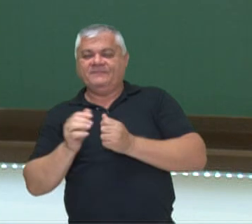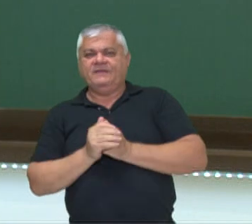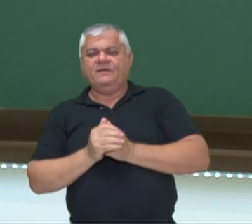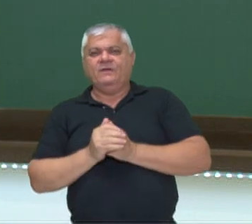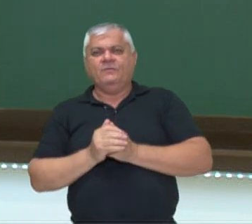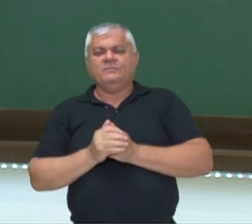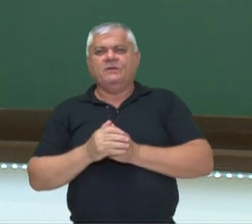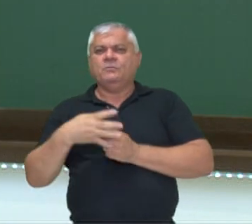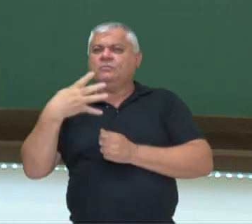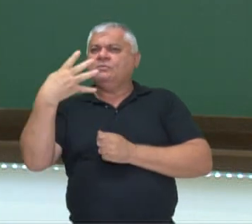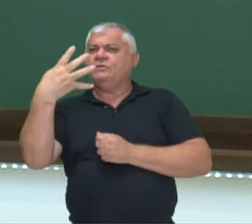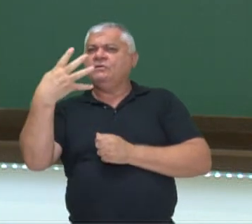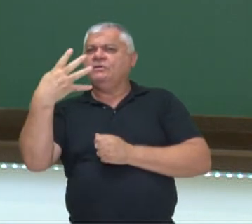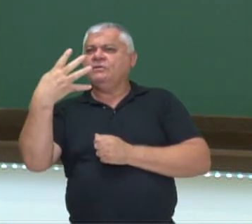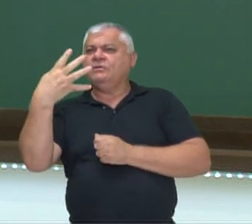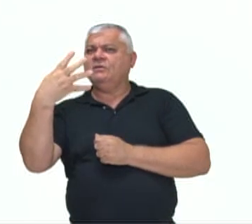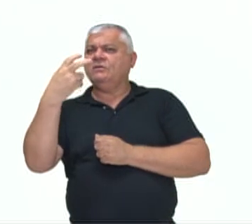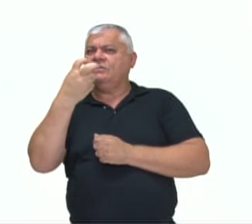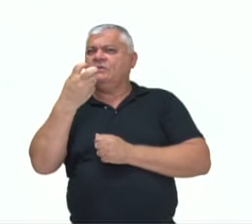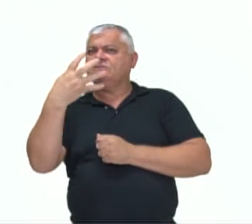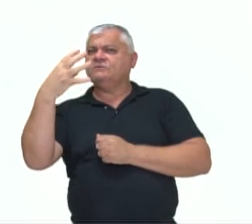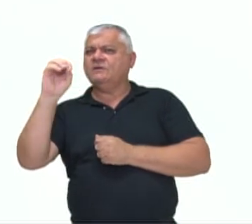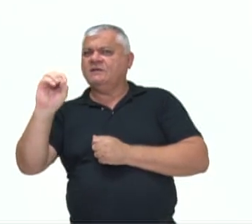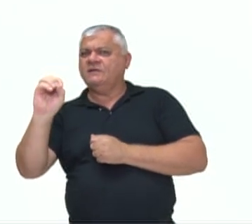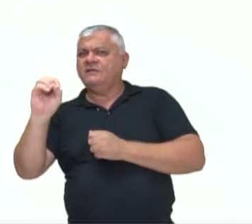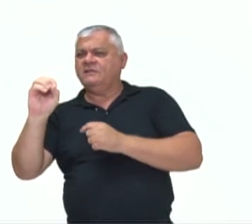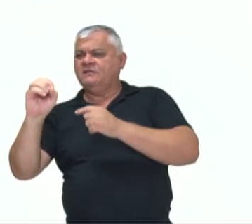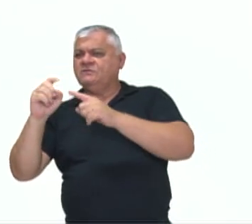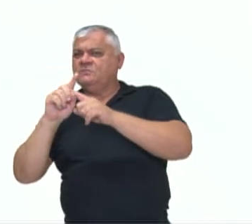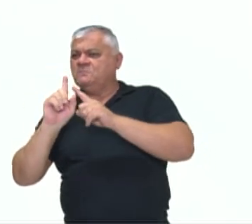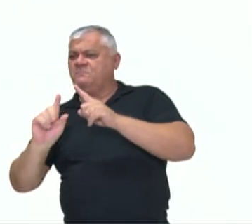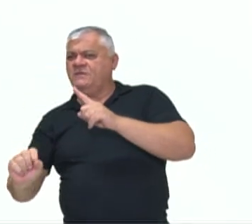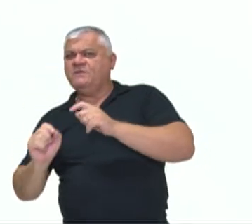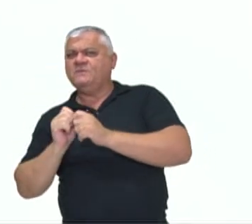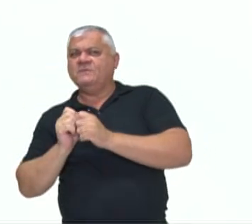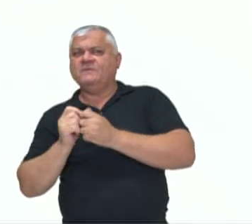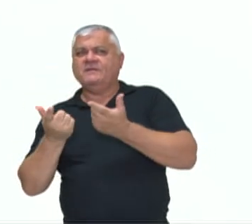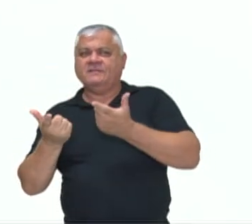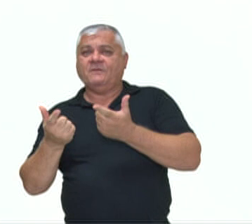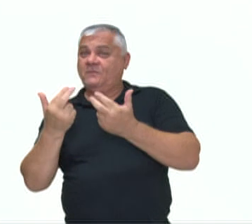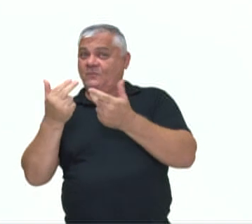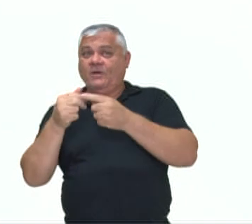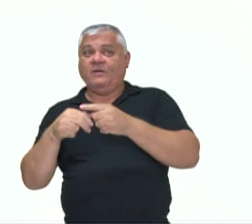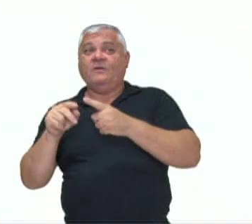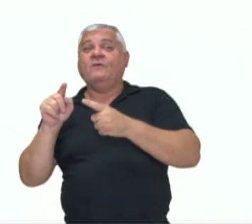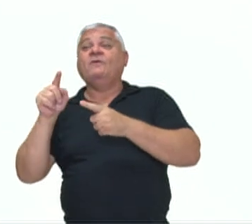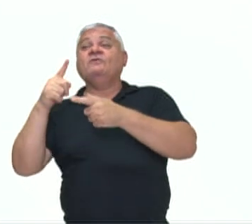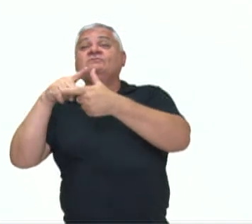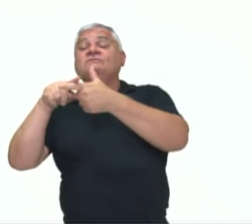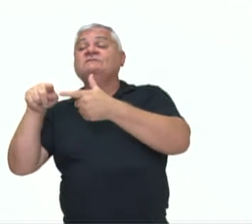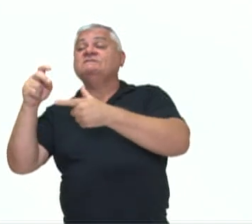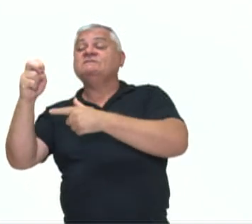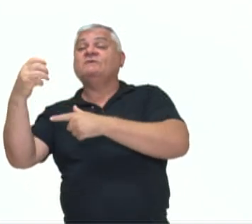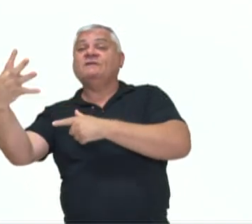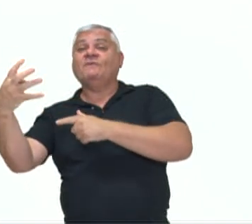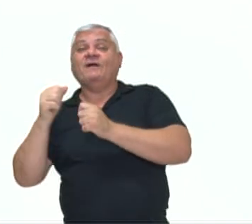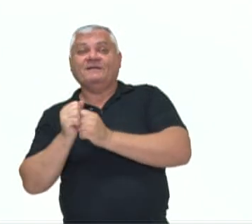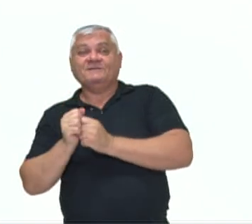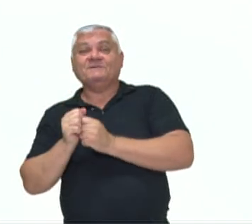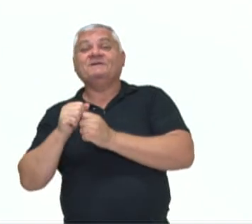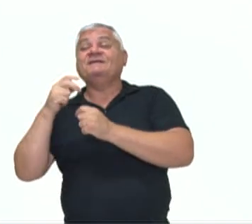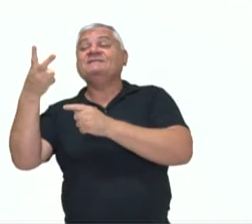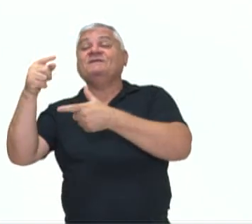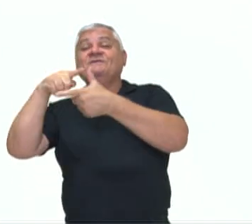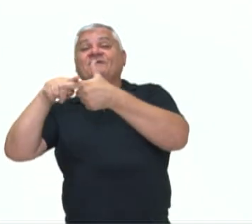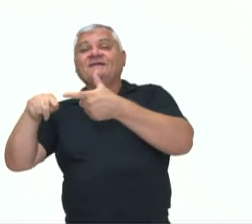540 sobre 1.000 é o quê? 54 sobre 100. Porque eu dividi por 10 aqui e aqui. E 54 sobre 100 é quanto?